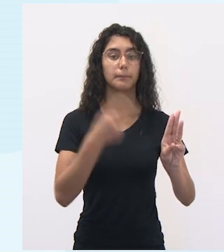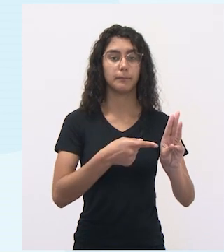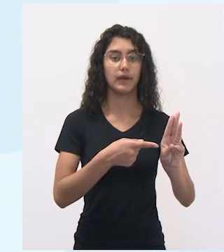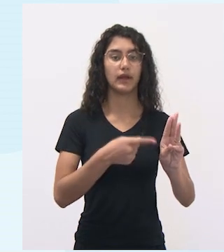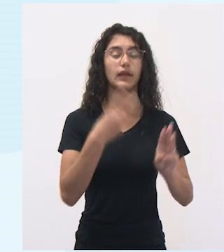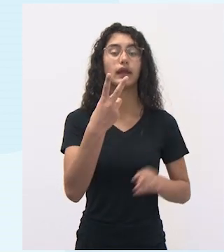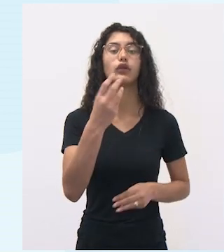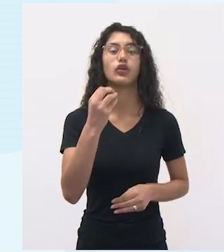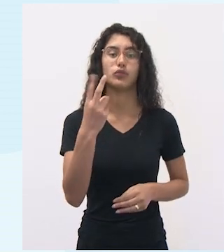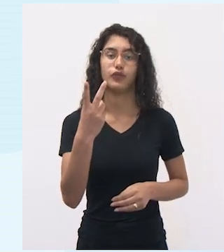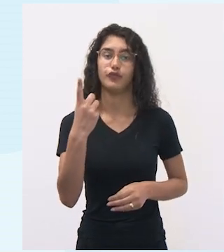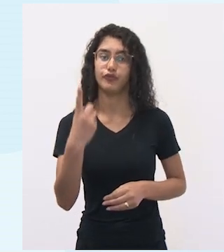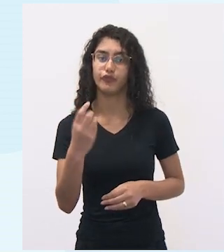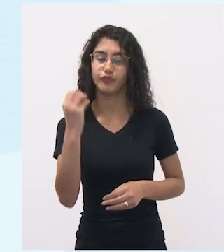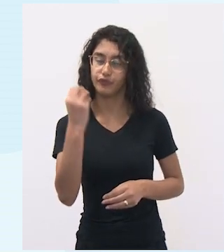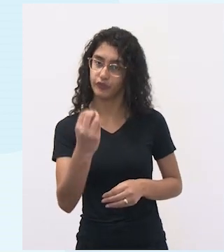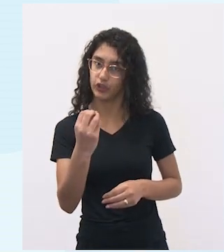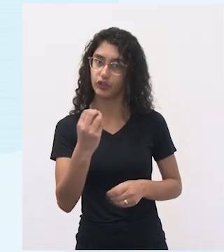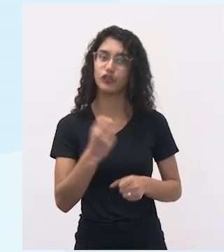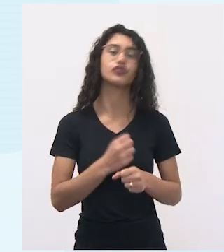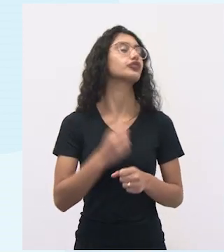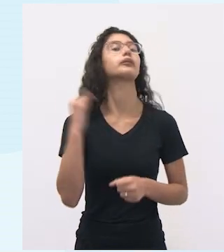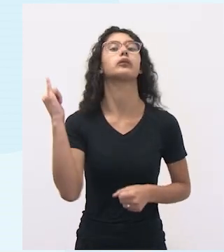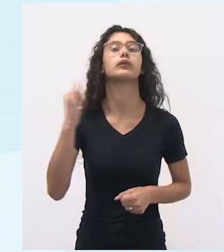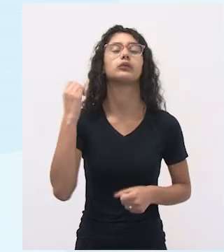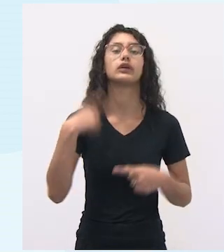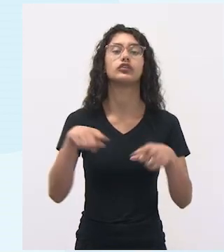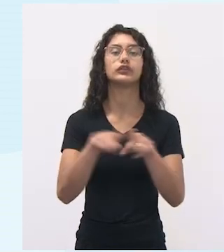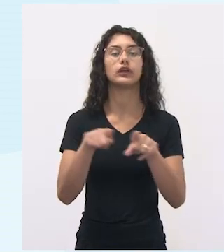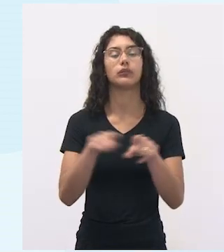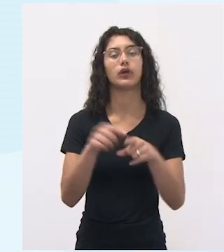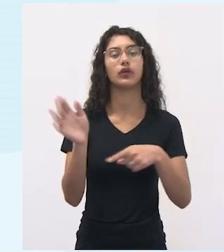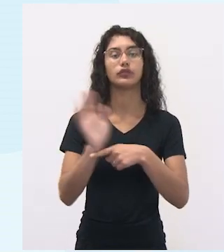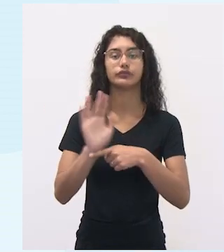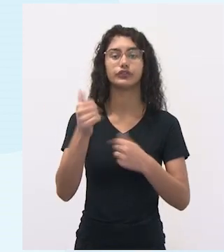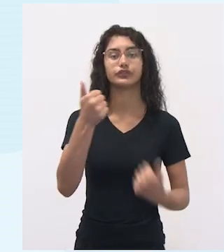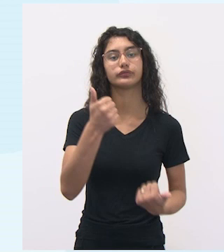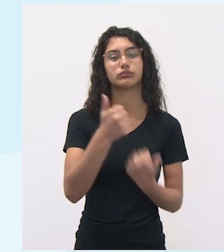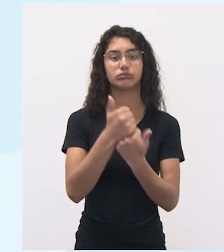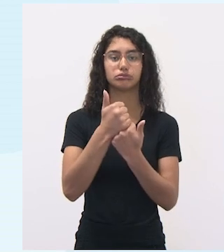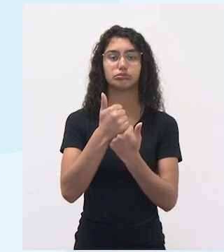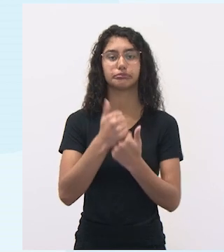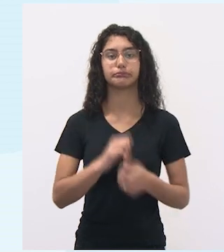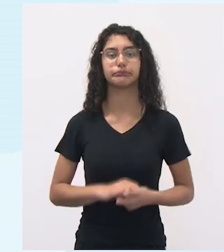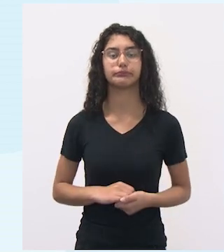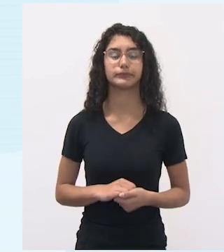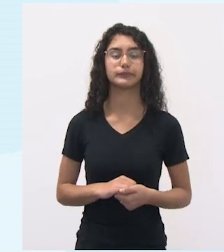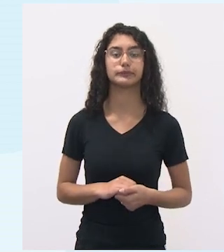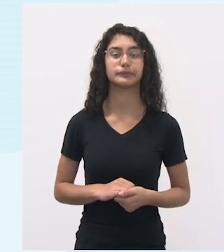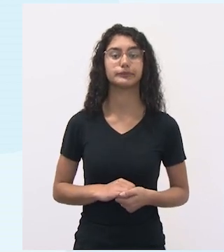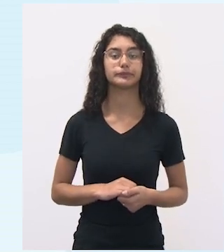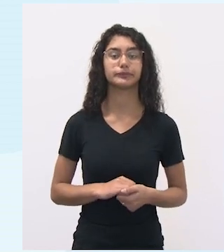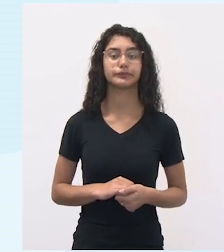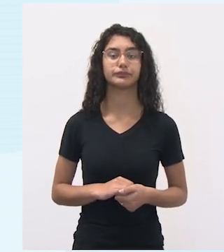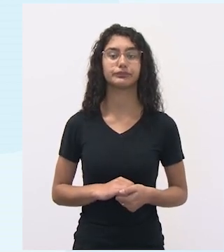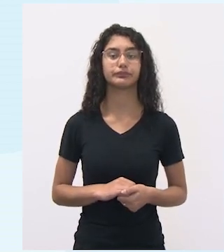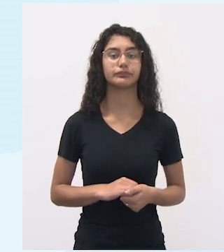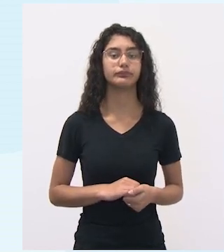muito importante, este vídeo também vai apoiá-los. Outro material de apoio.